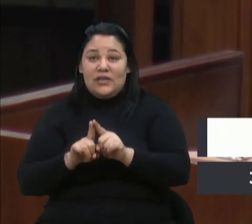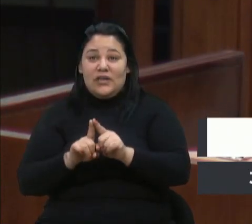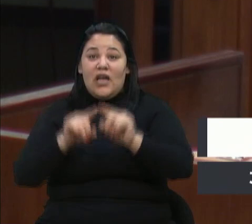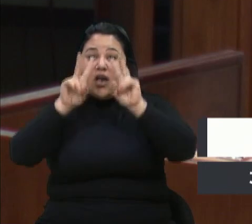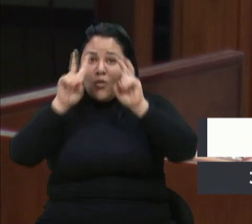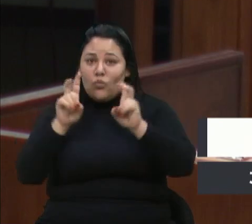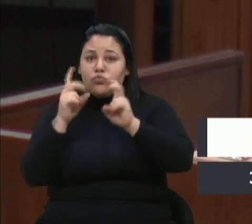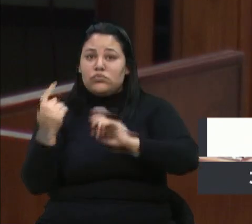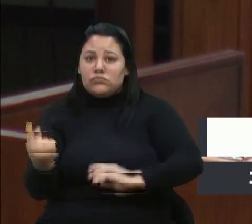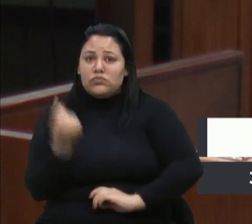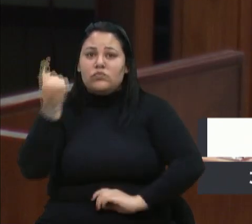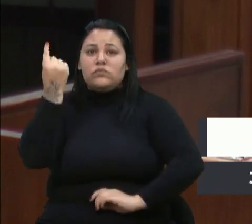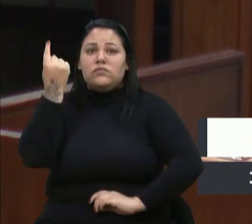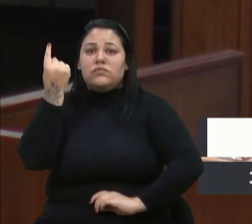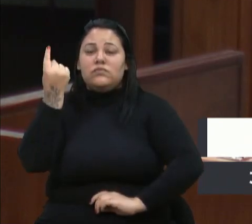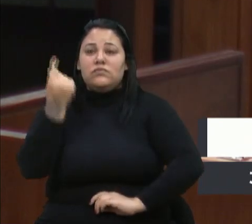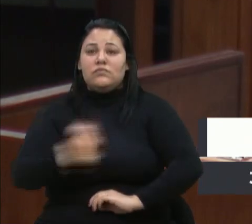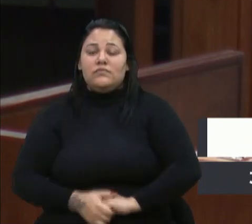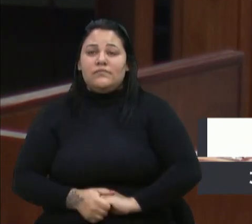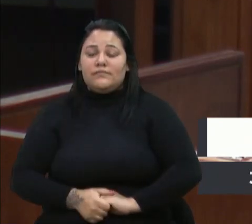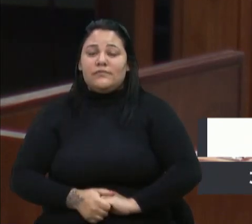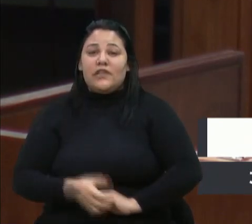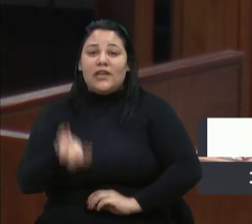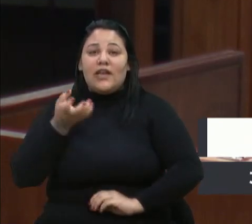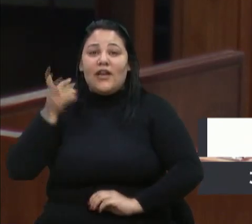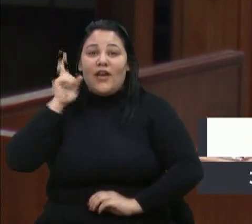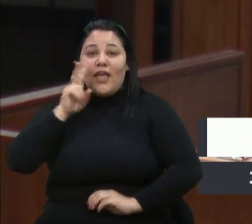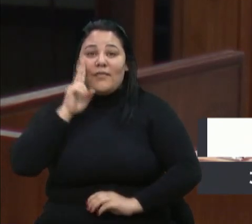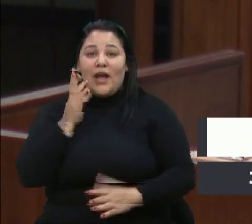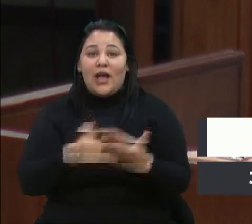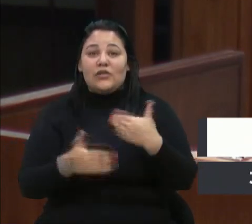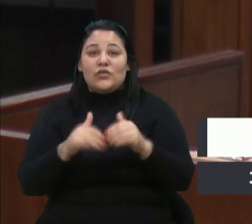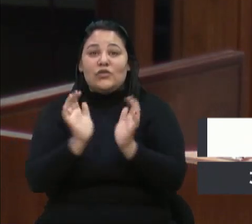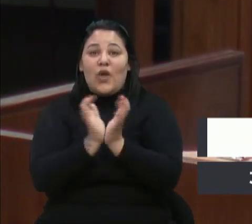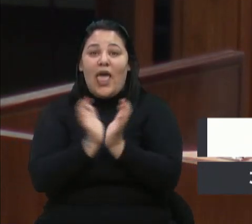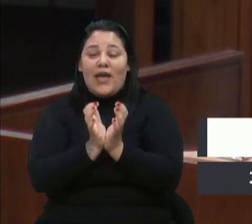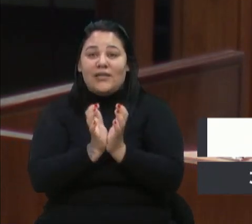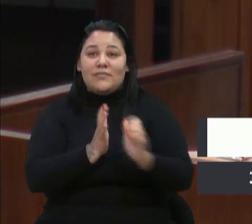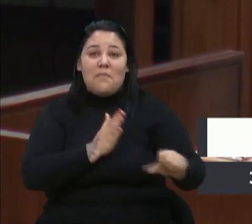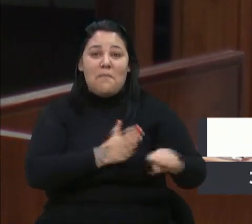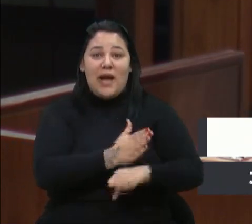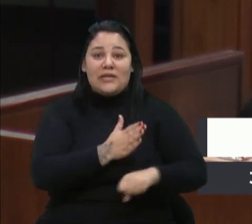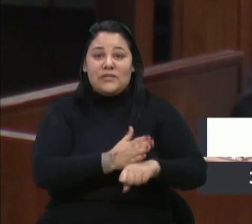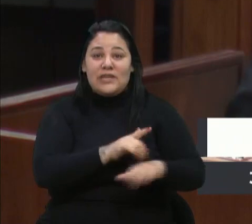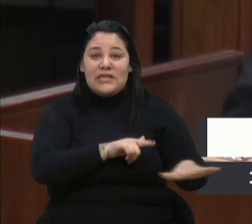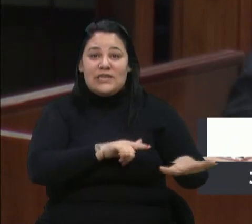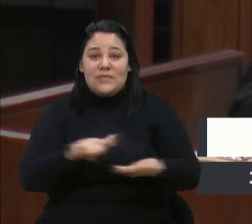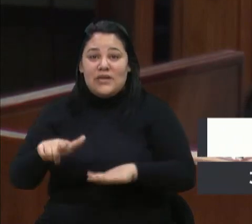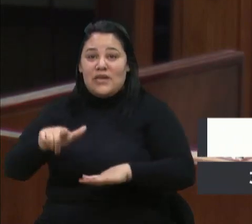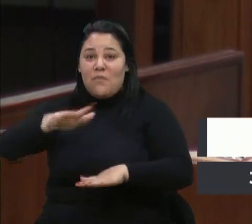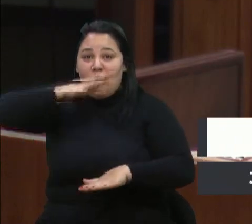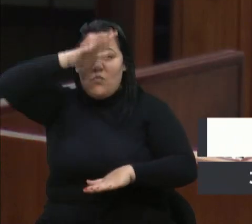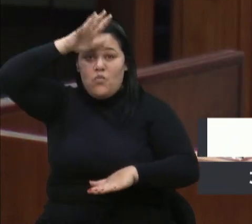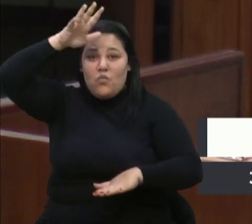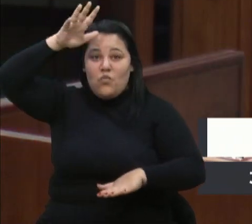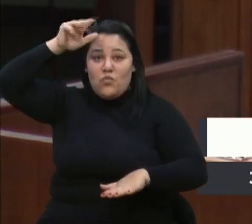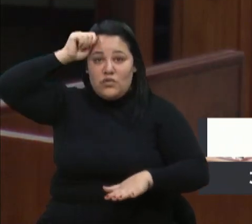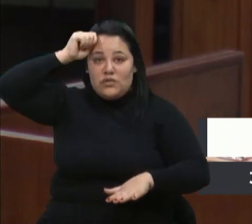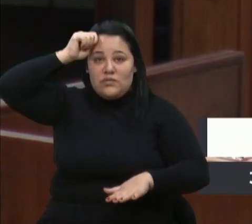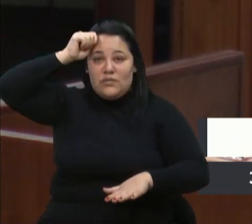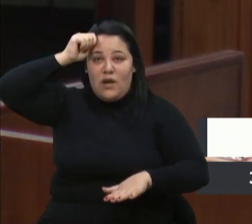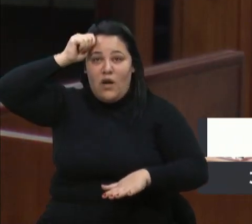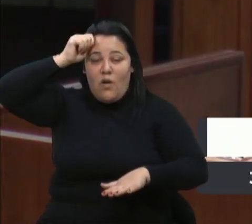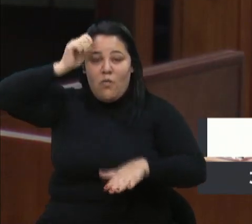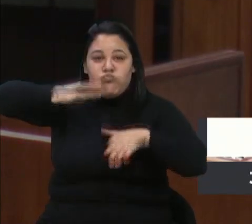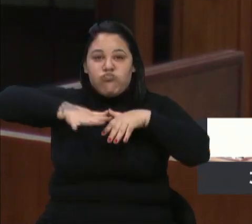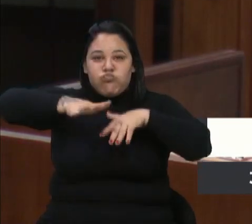única. E quero lembrar os nobres colegas que participem da Semana Municipal de Trânsito,